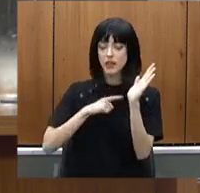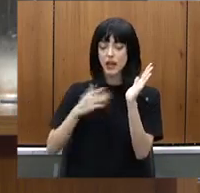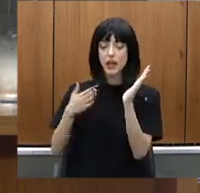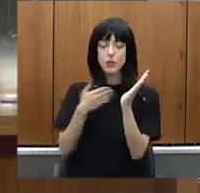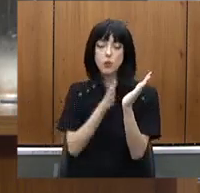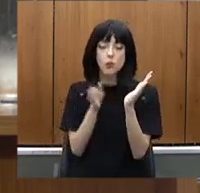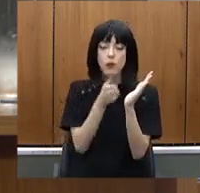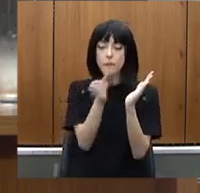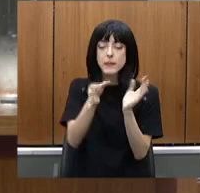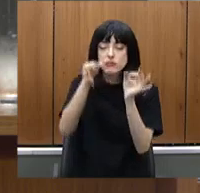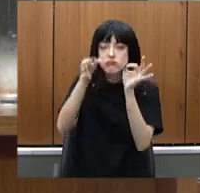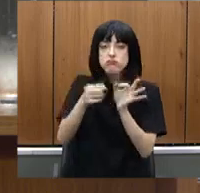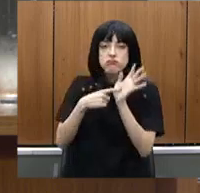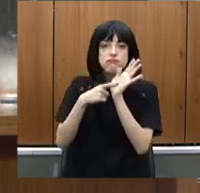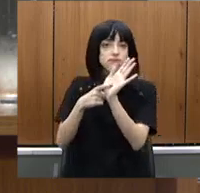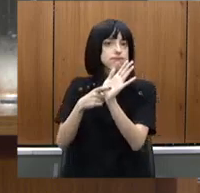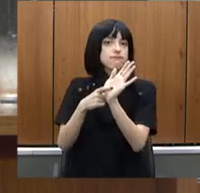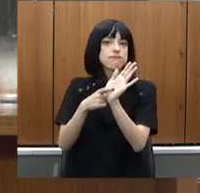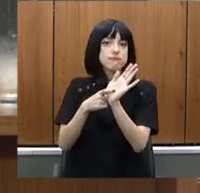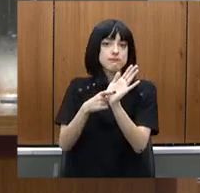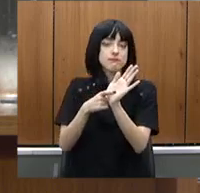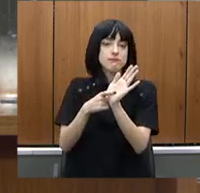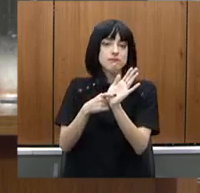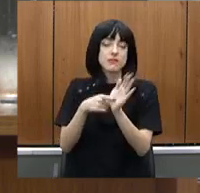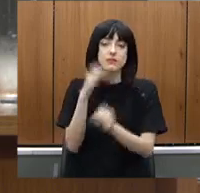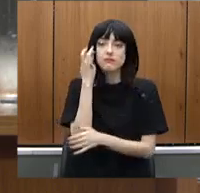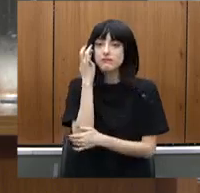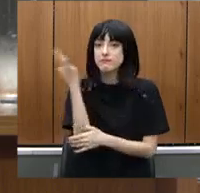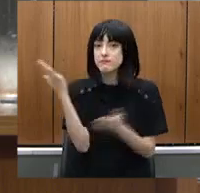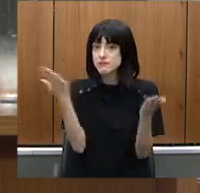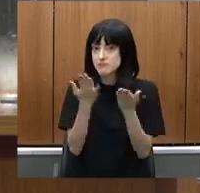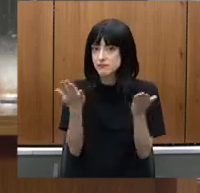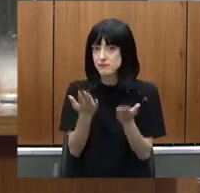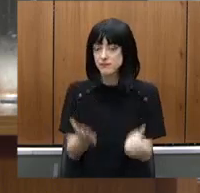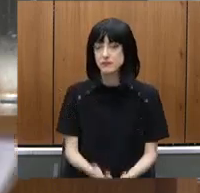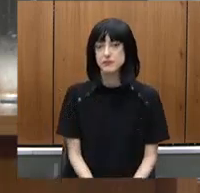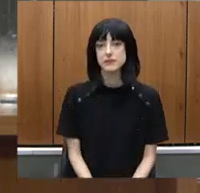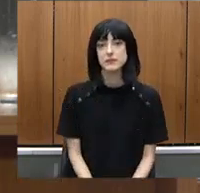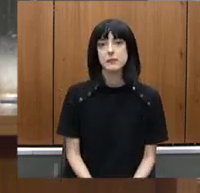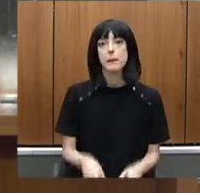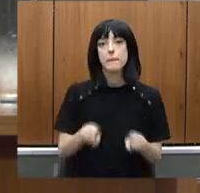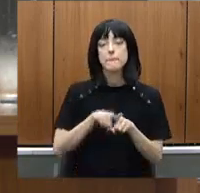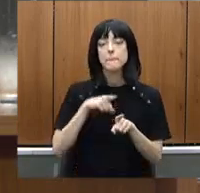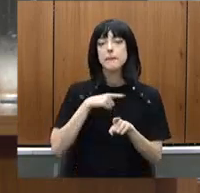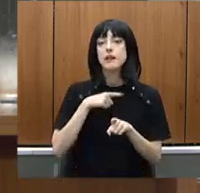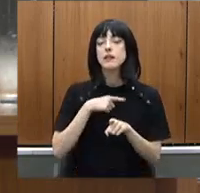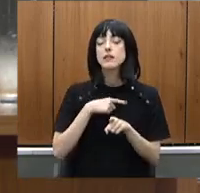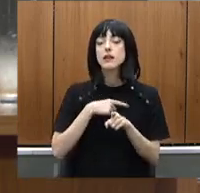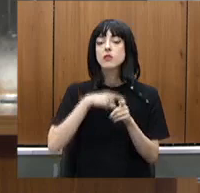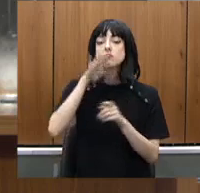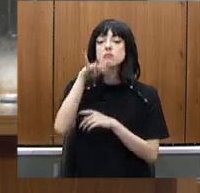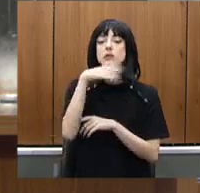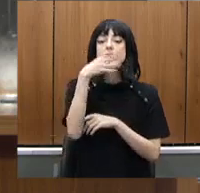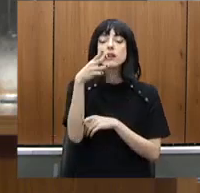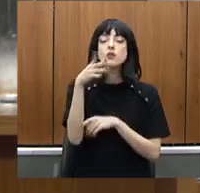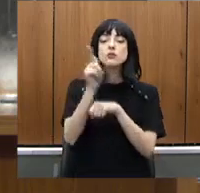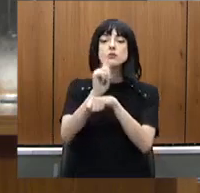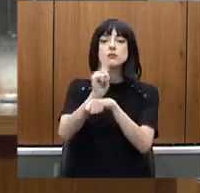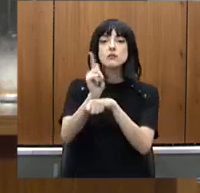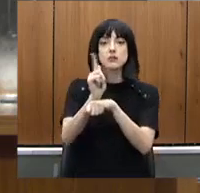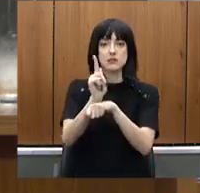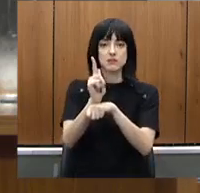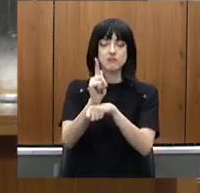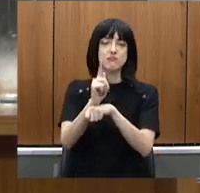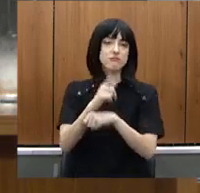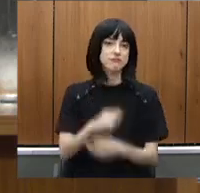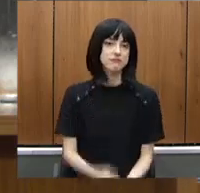os pontos base nos pontos principais além de permitir um painel de gestão também no aspecto social